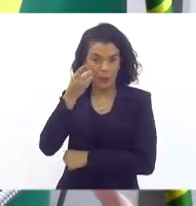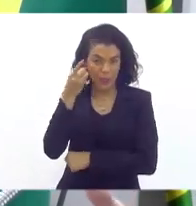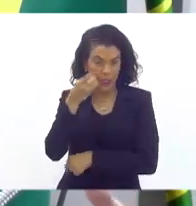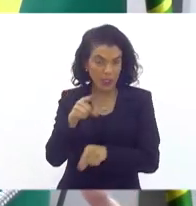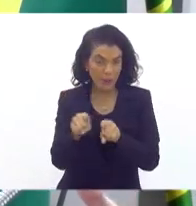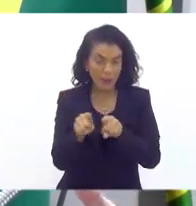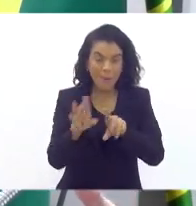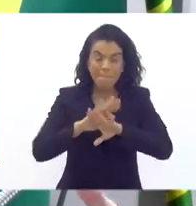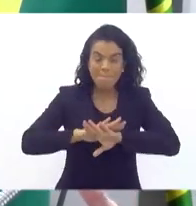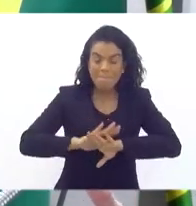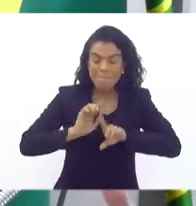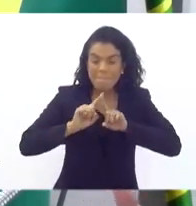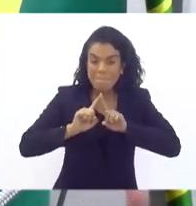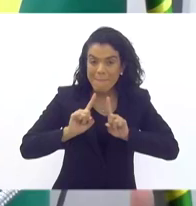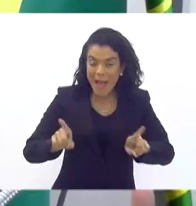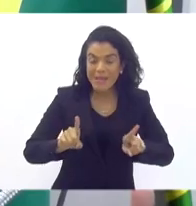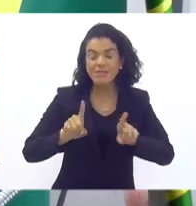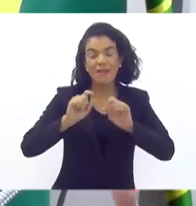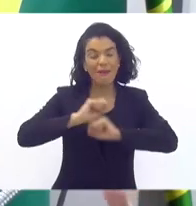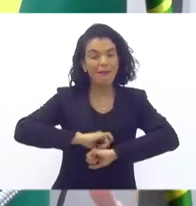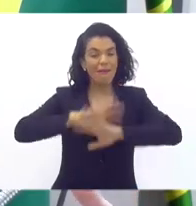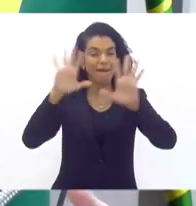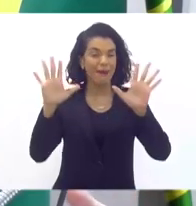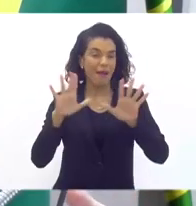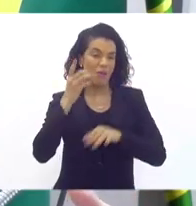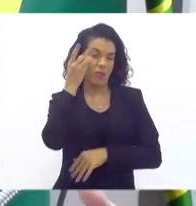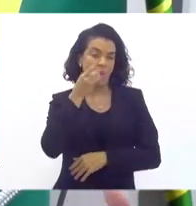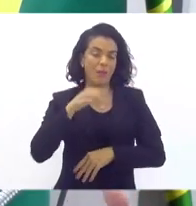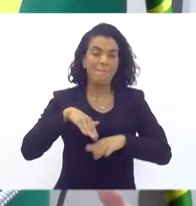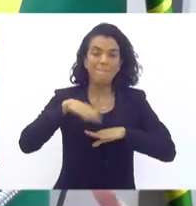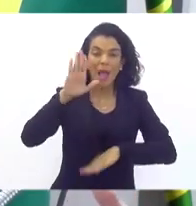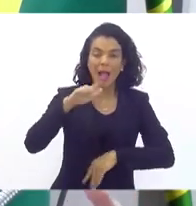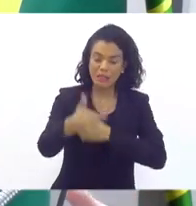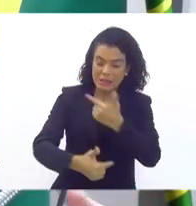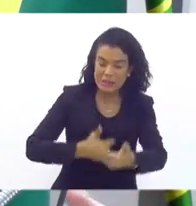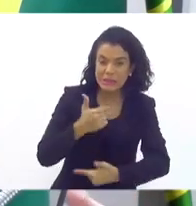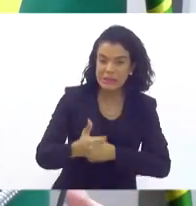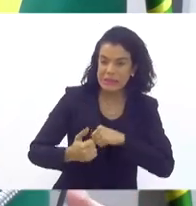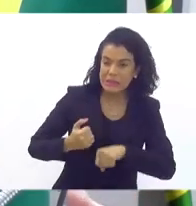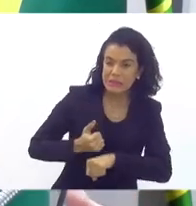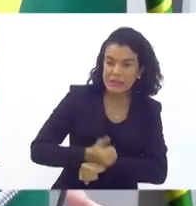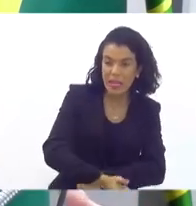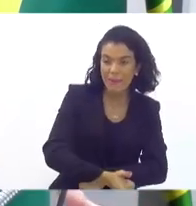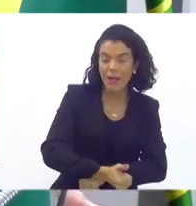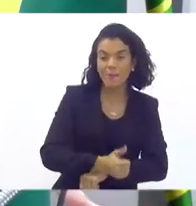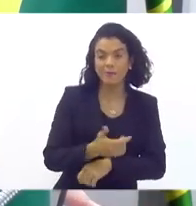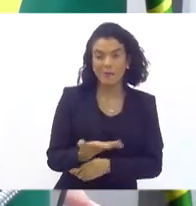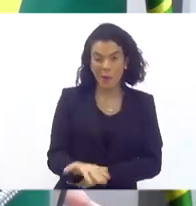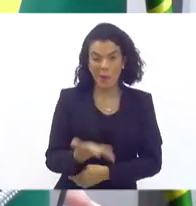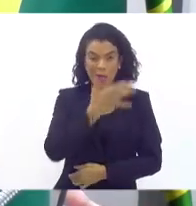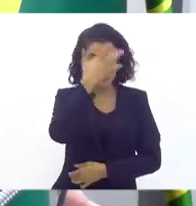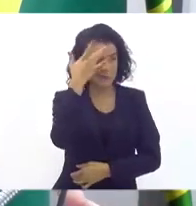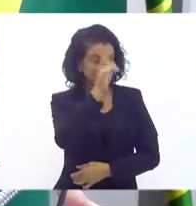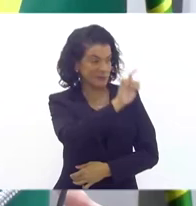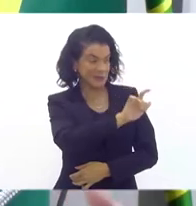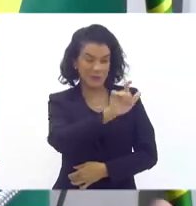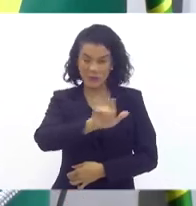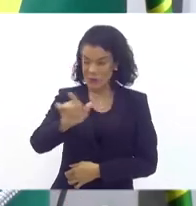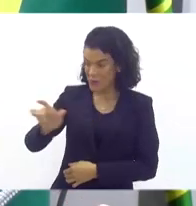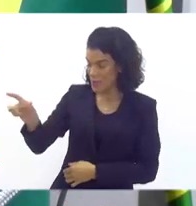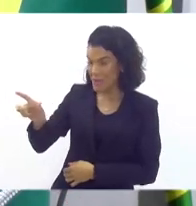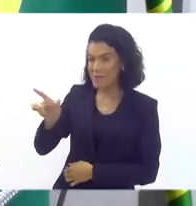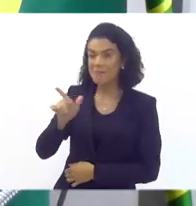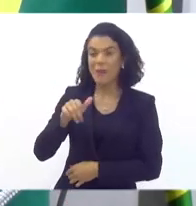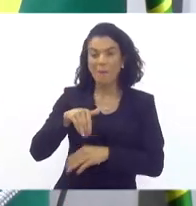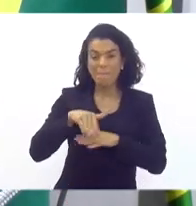é nítido e claro aqueles deputados que mais se dedicam mais trabalho então essas figuras que aqui estão são os deputados